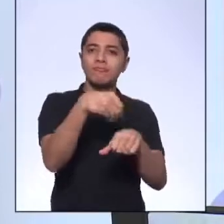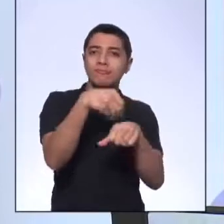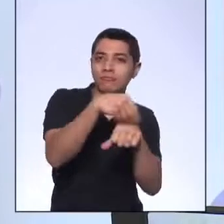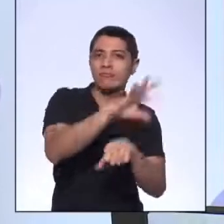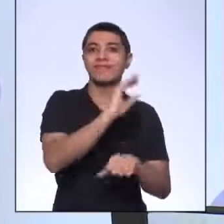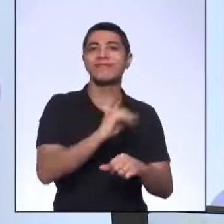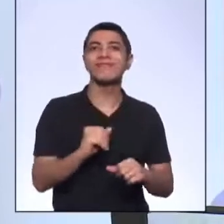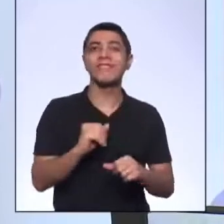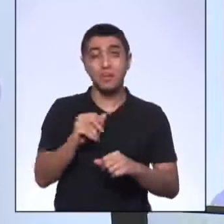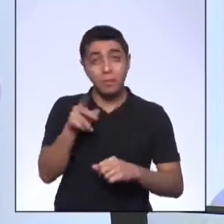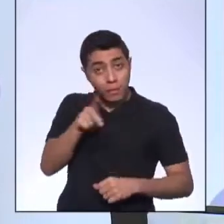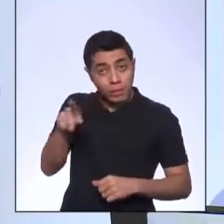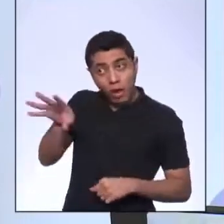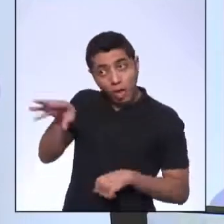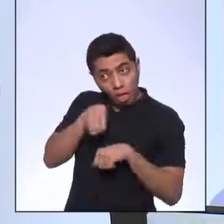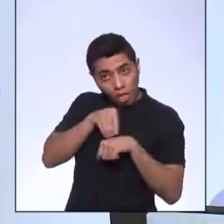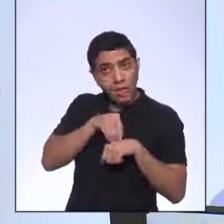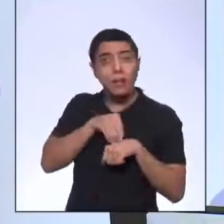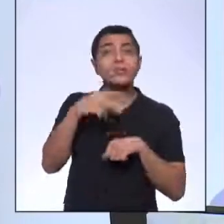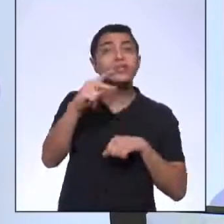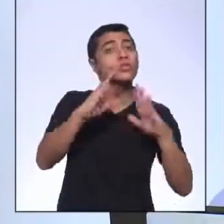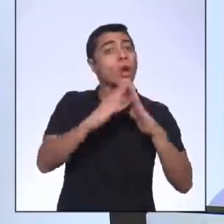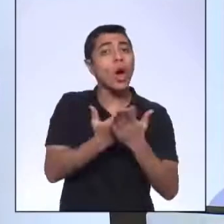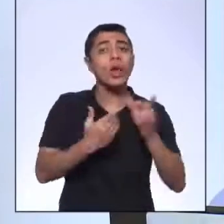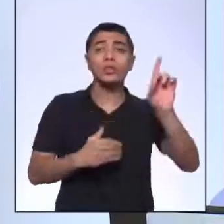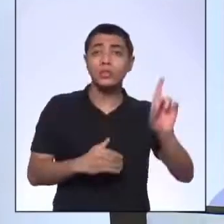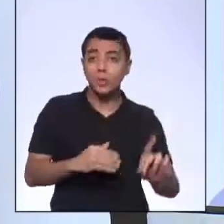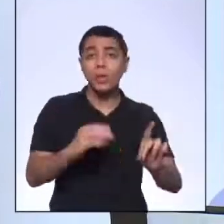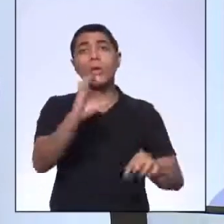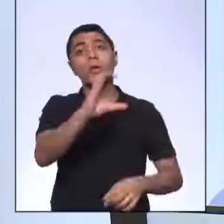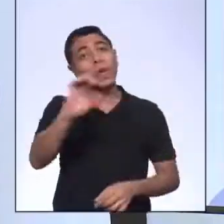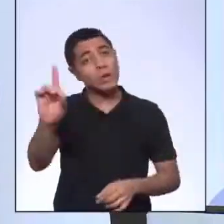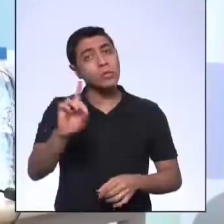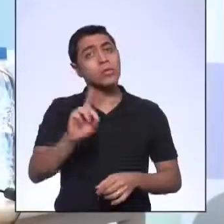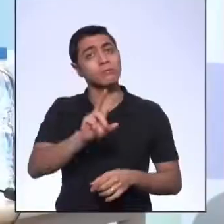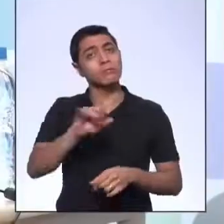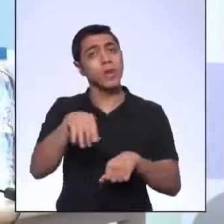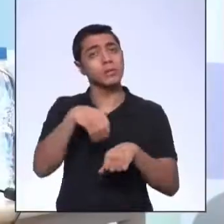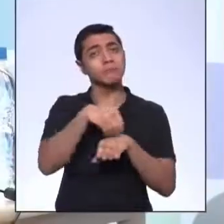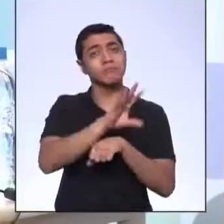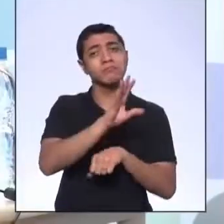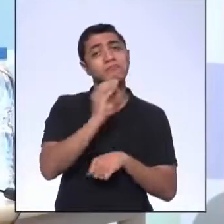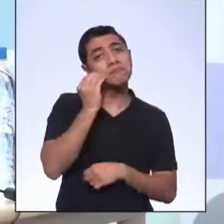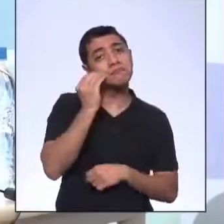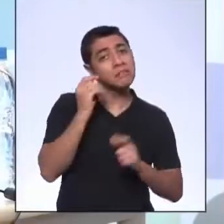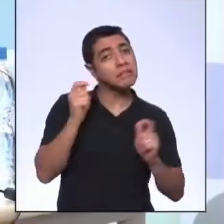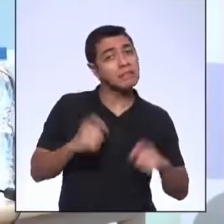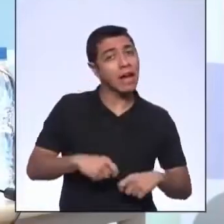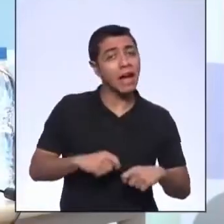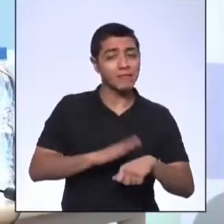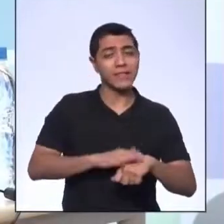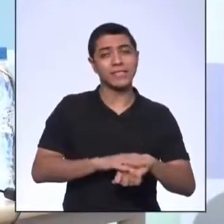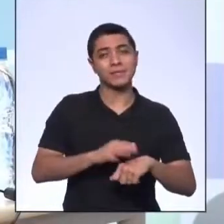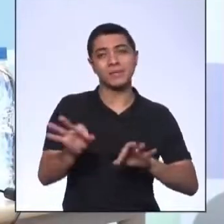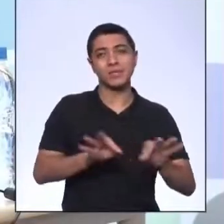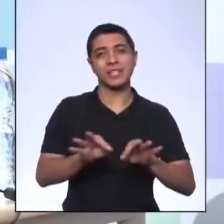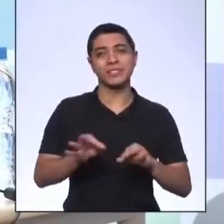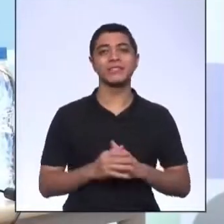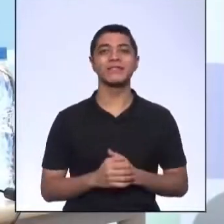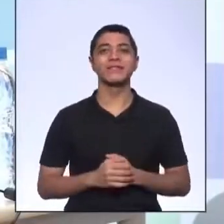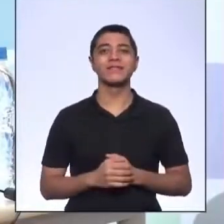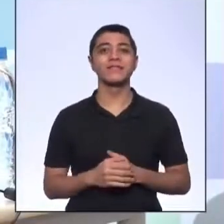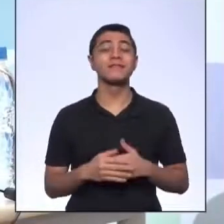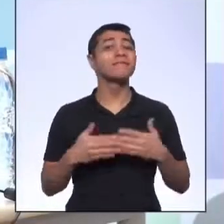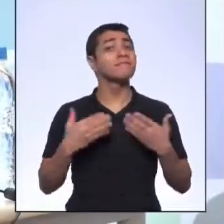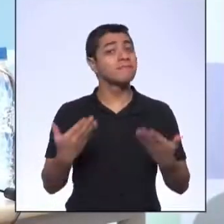Possivelmente se viabilize não é professora a execução desses projetos e quem sabe né Professor uma ideia dessa o festival de dança